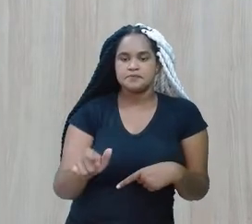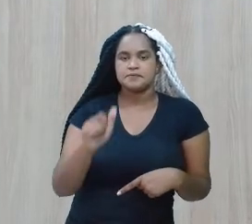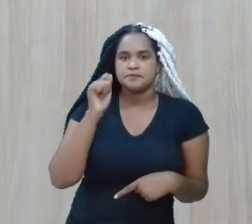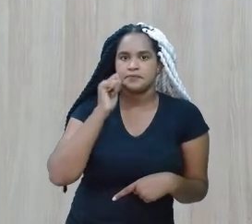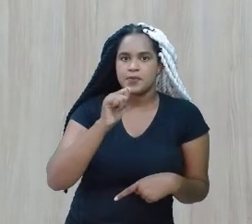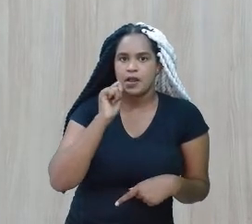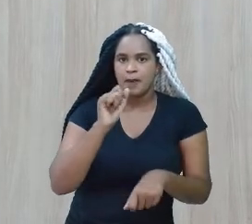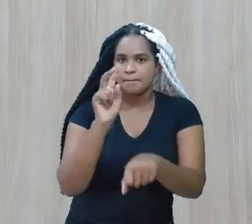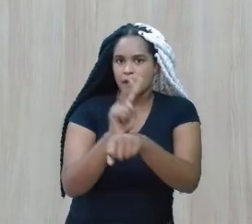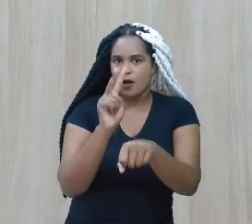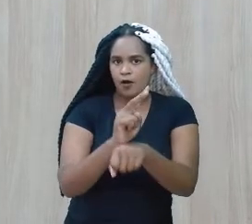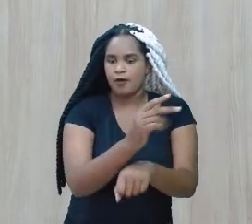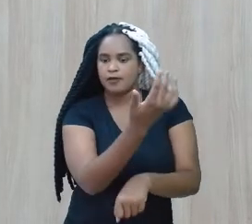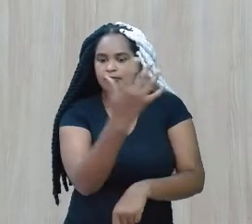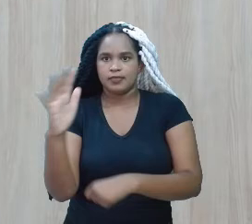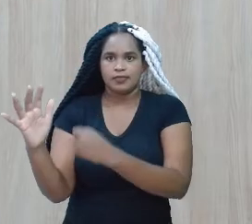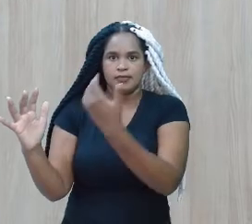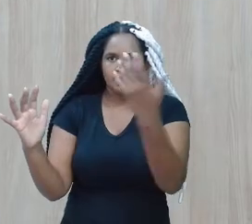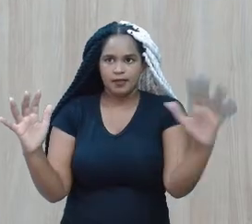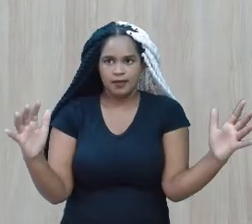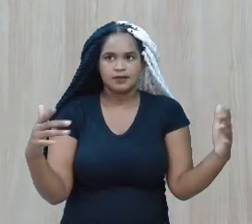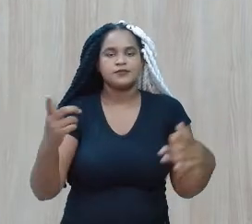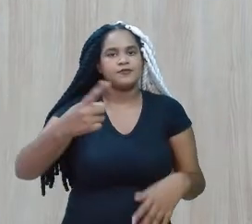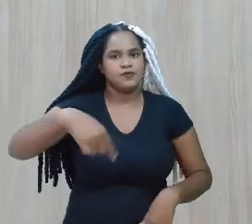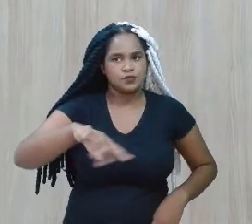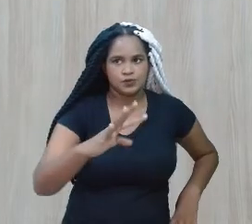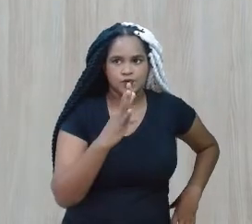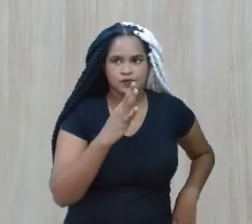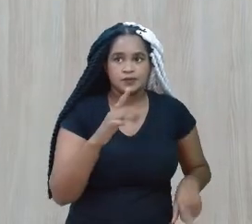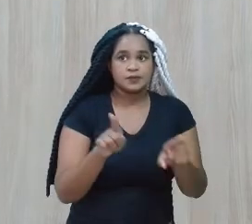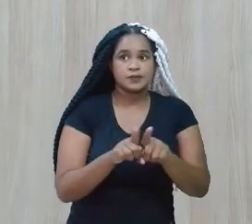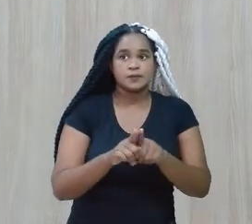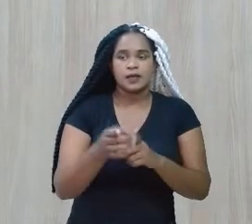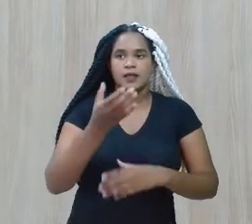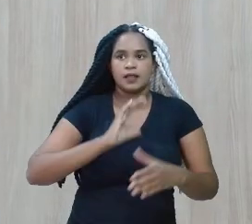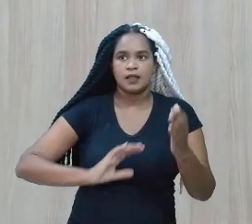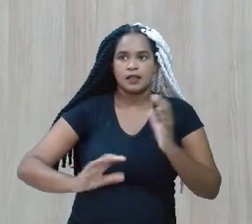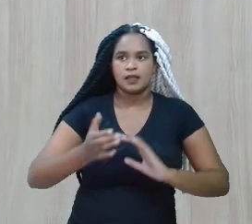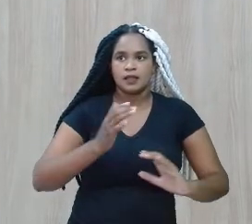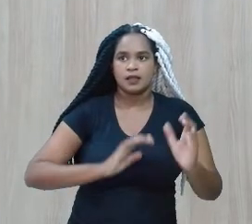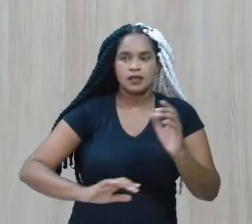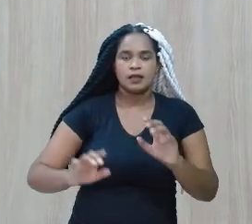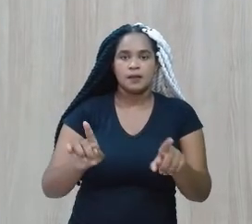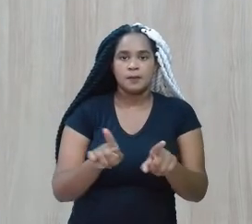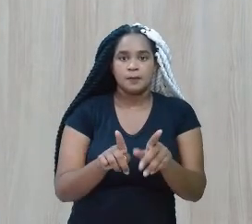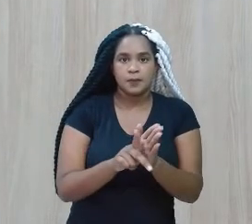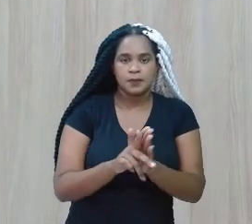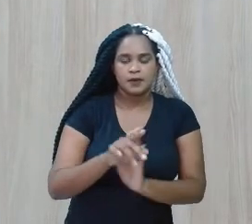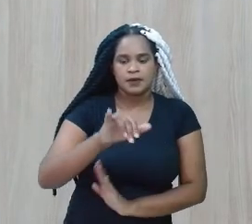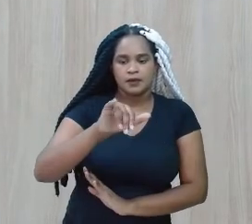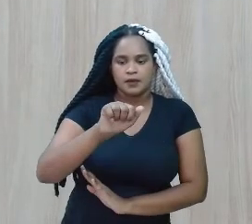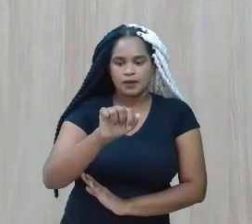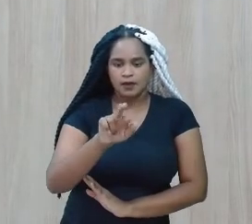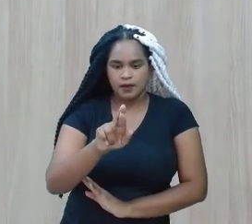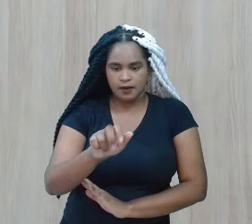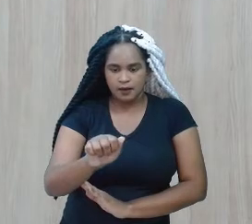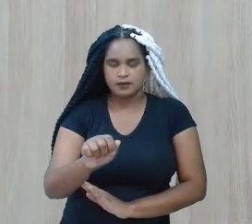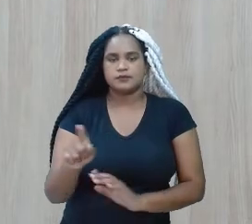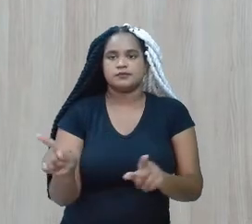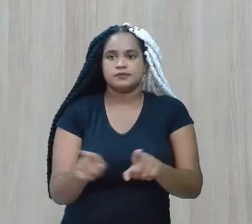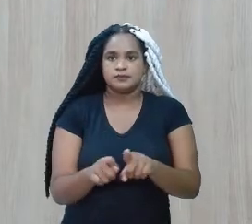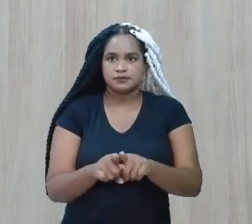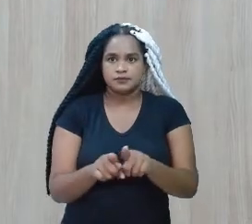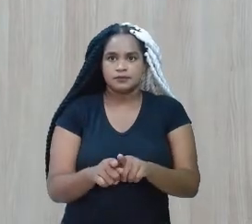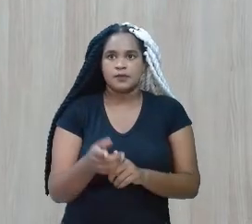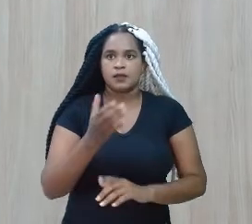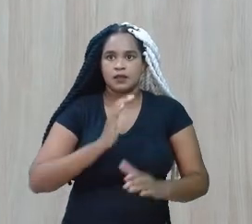já ouvimos falar sobre ela e vocês conhecem. Nós temos outras lendas, como a lenda da Iara, e temos também